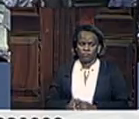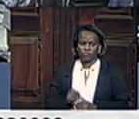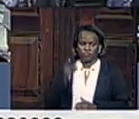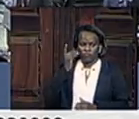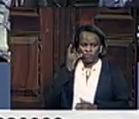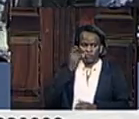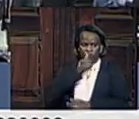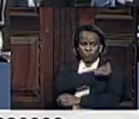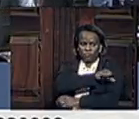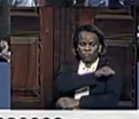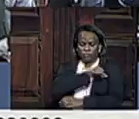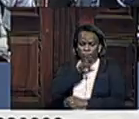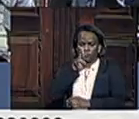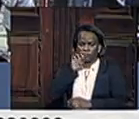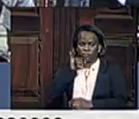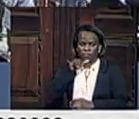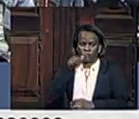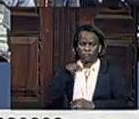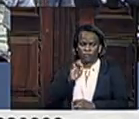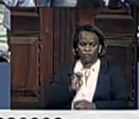Deputada enfermeira Rejane.